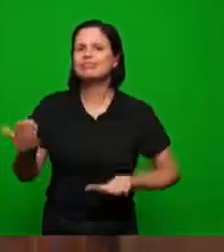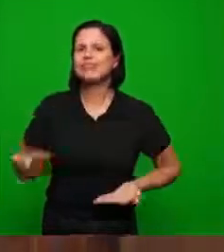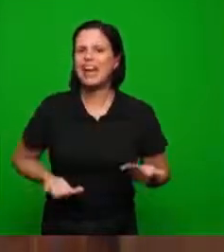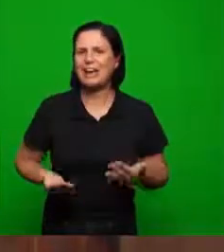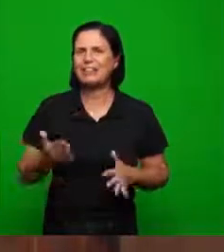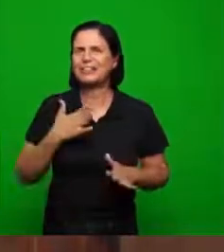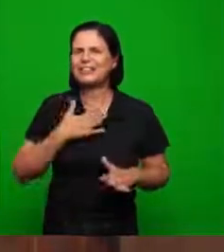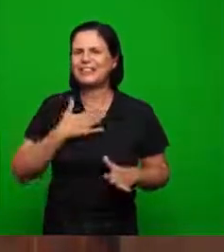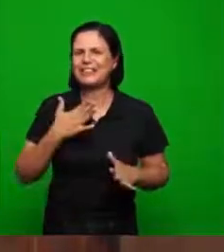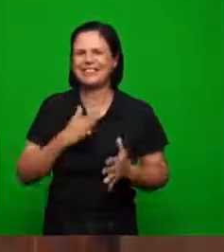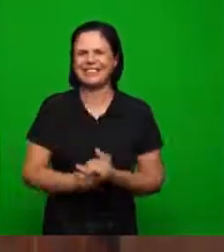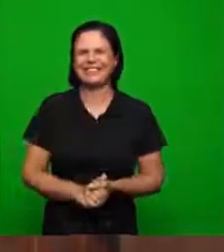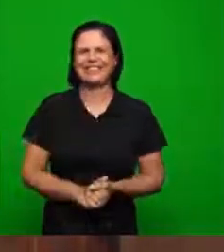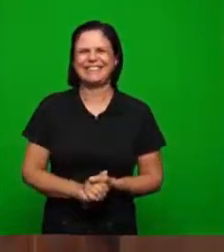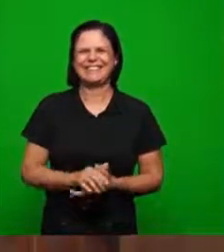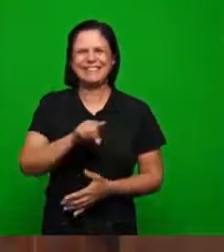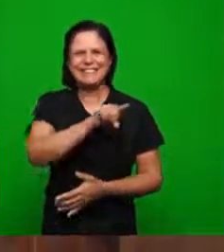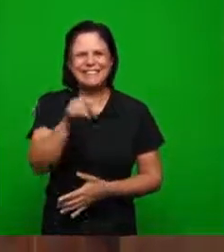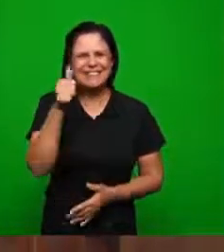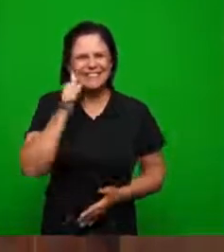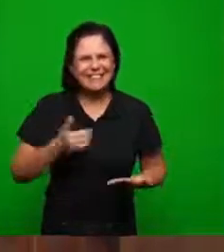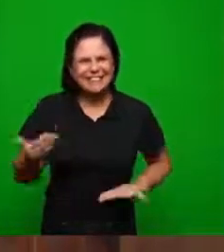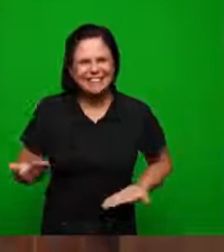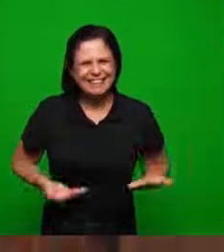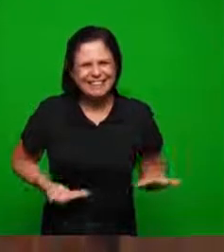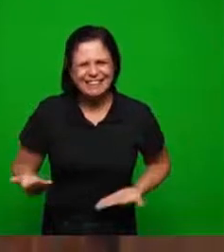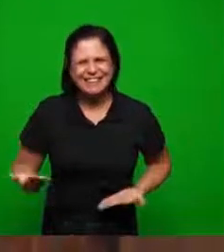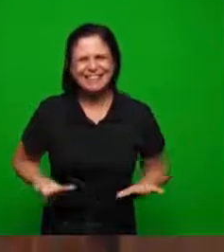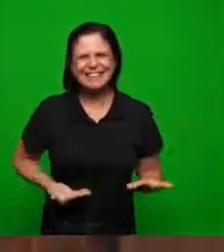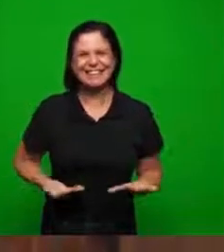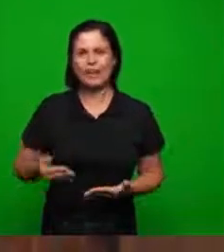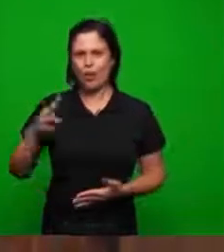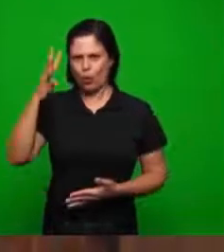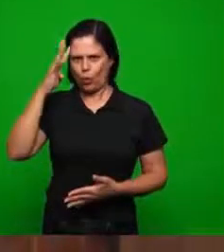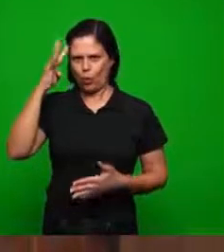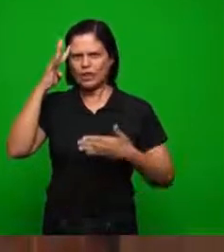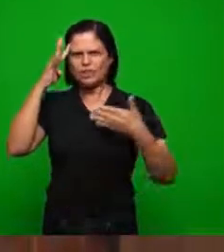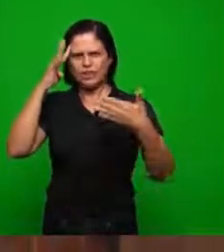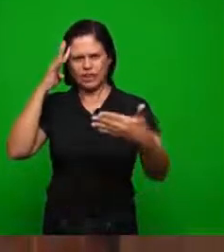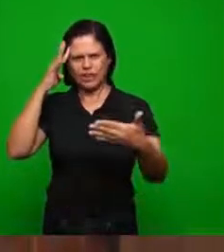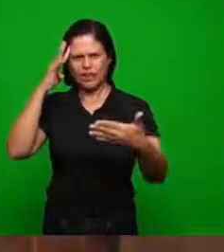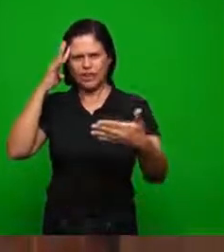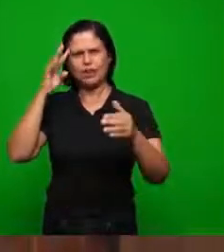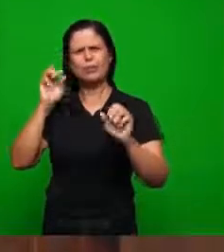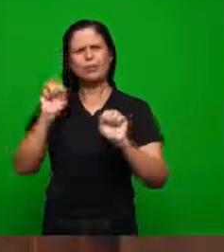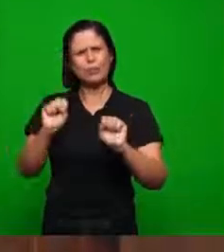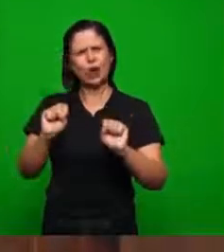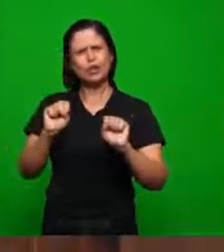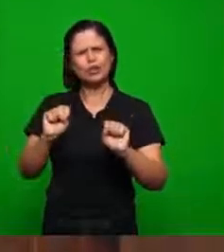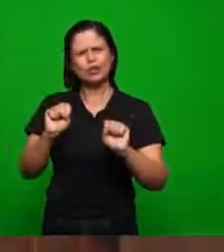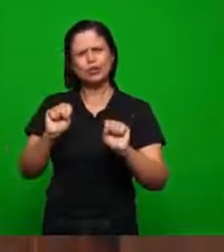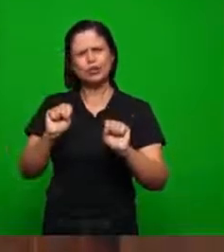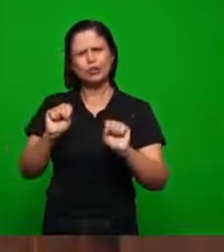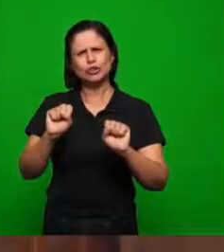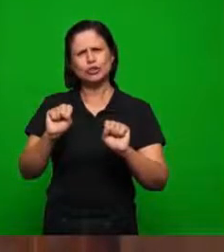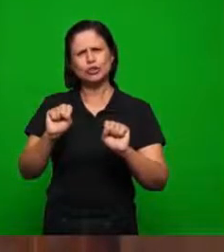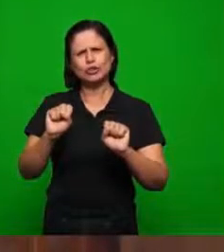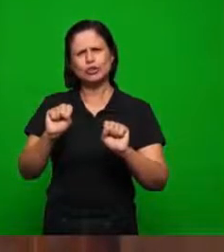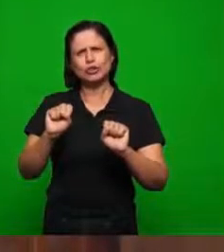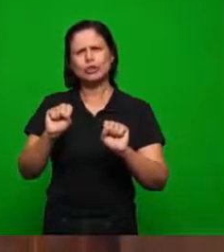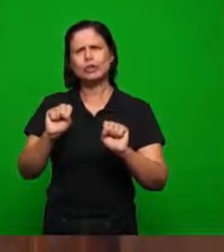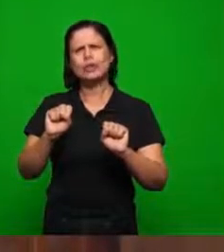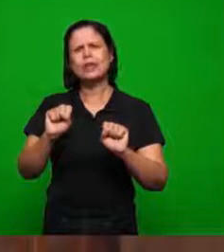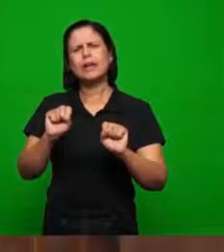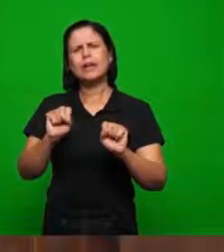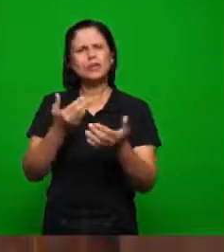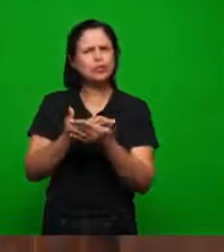a última pergunta, as irmãs, as senhoras, na quarta-feira podem se trabalhar em torno